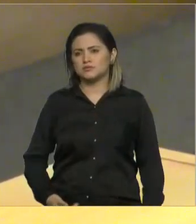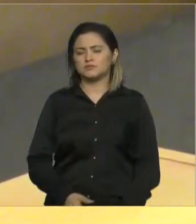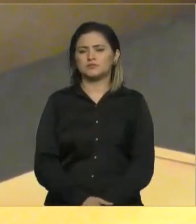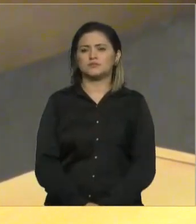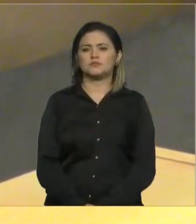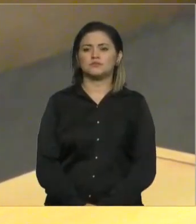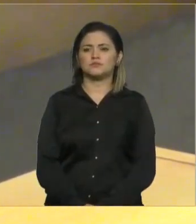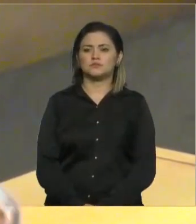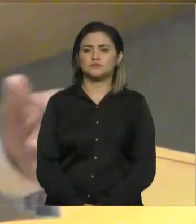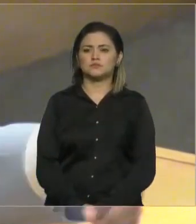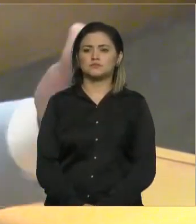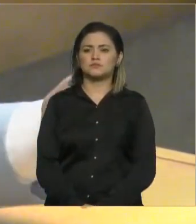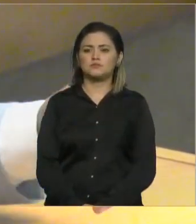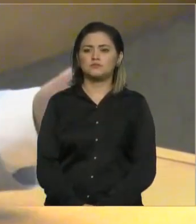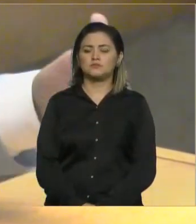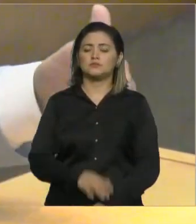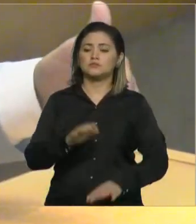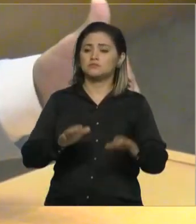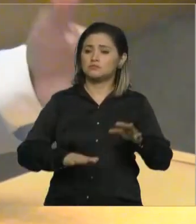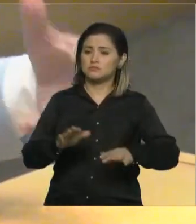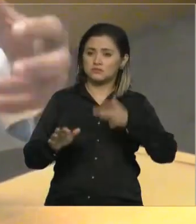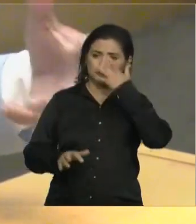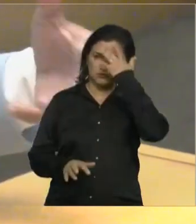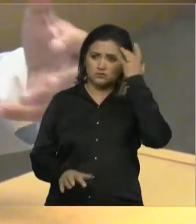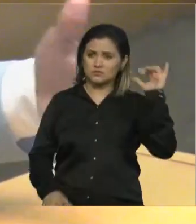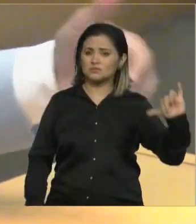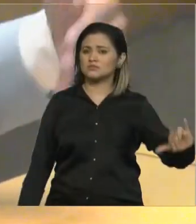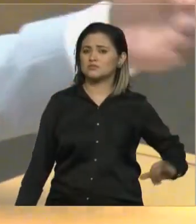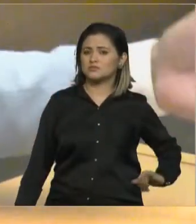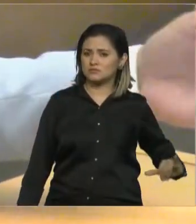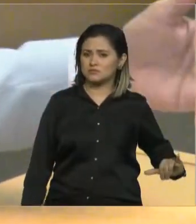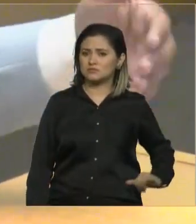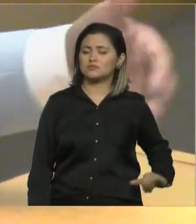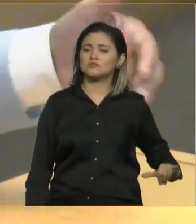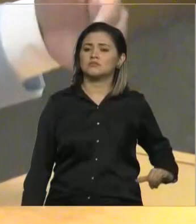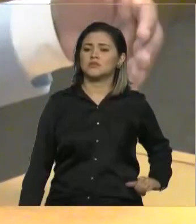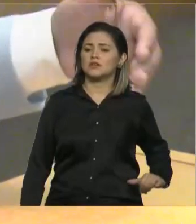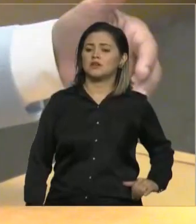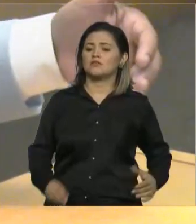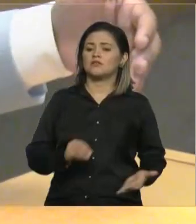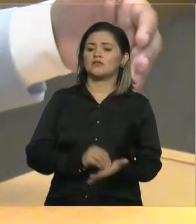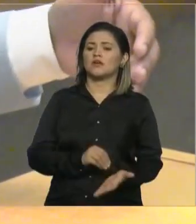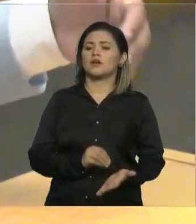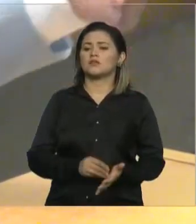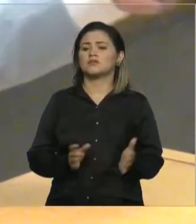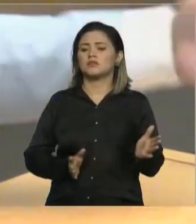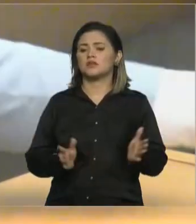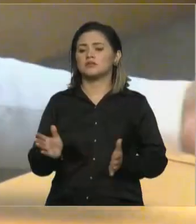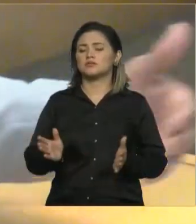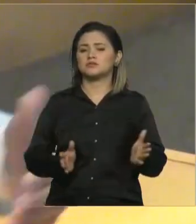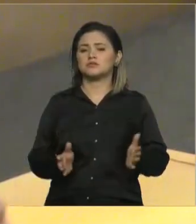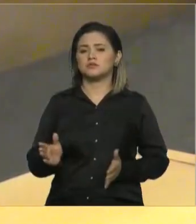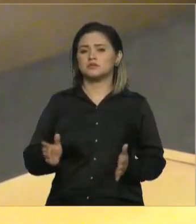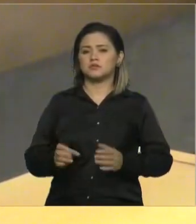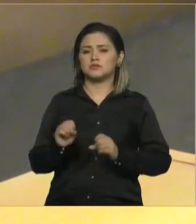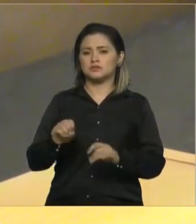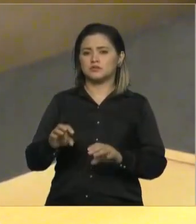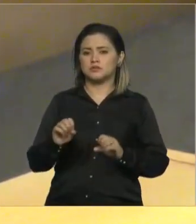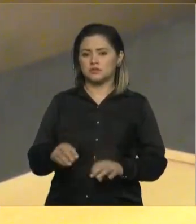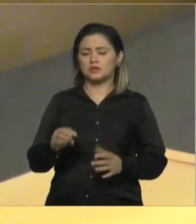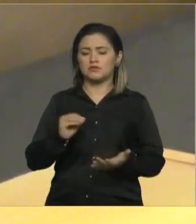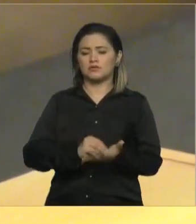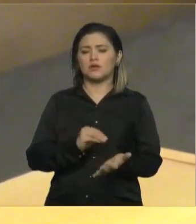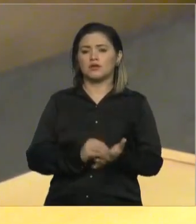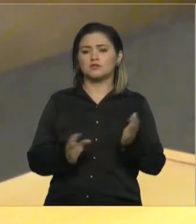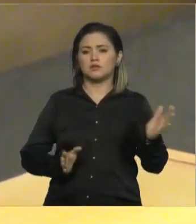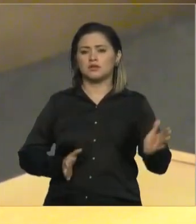Muitas pessoas que padecem com a falta de acesso à educação, com a falta de acesso à saúde. E a